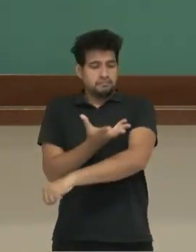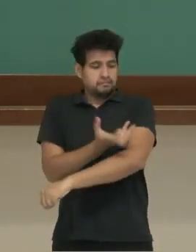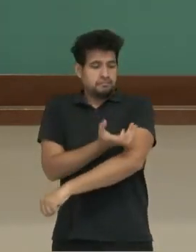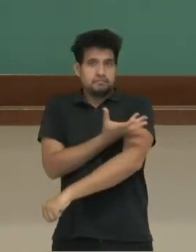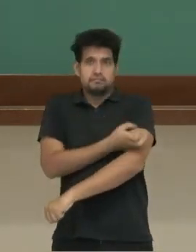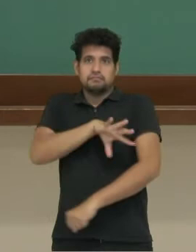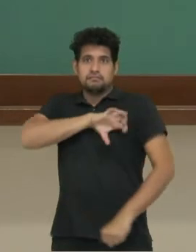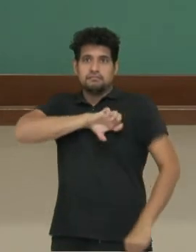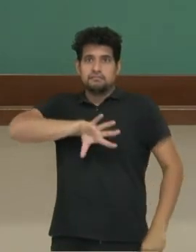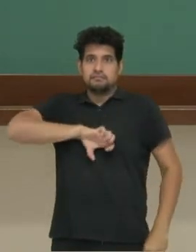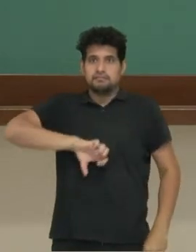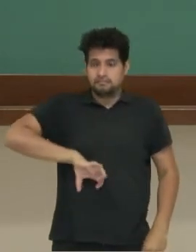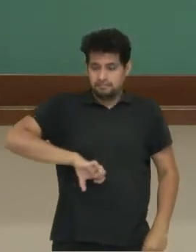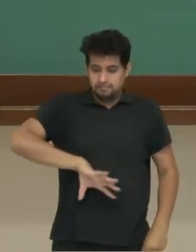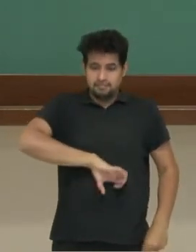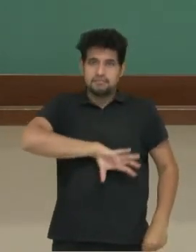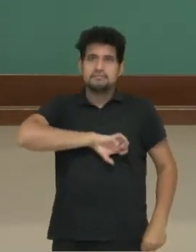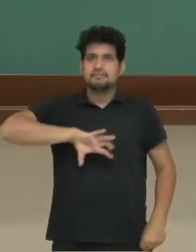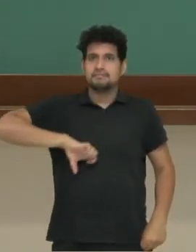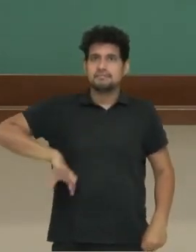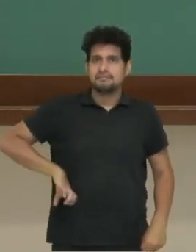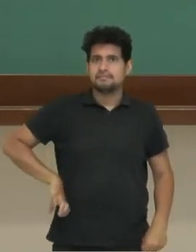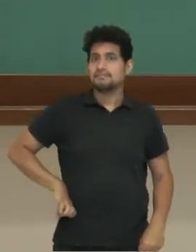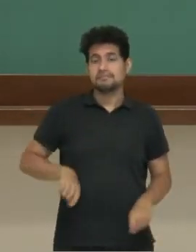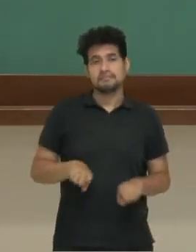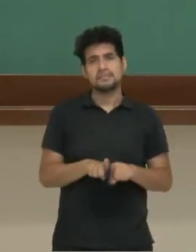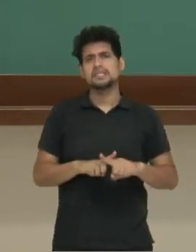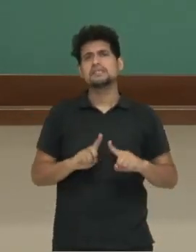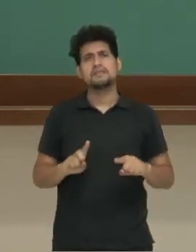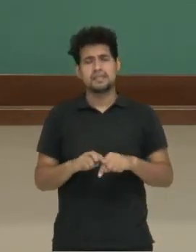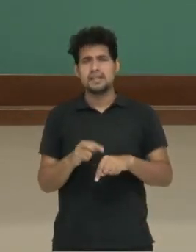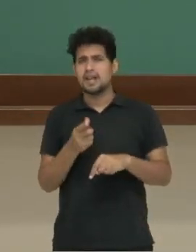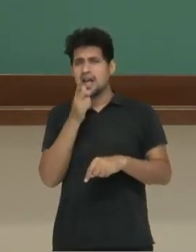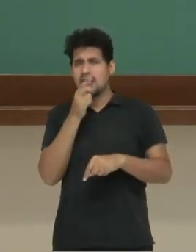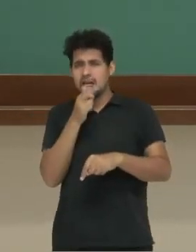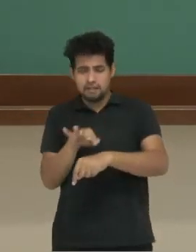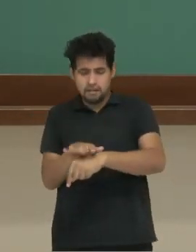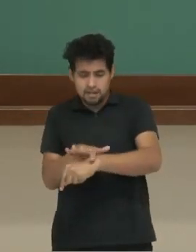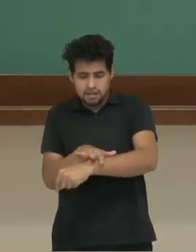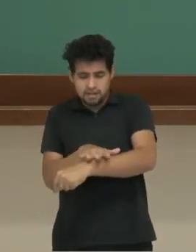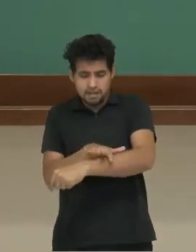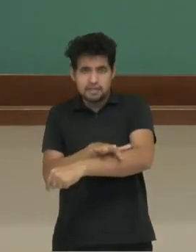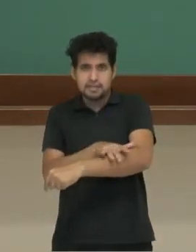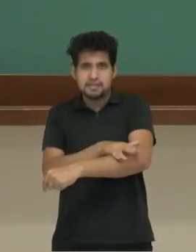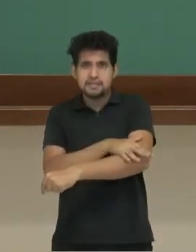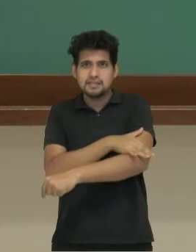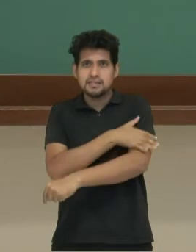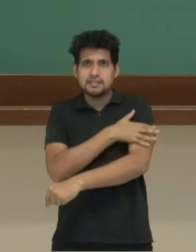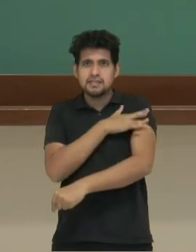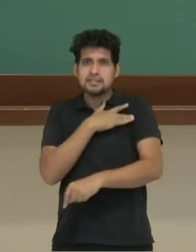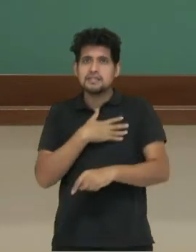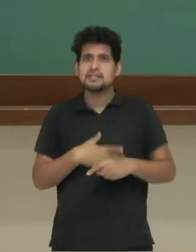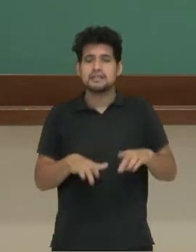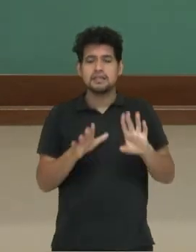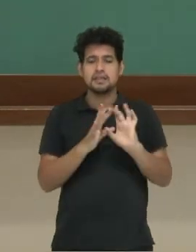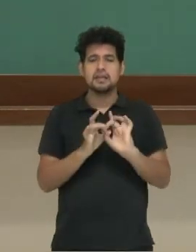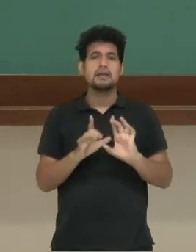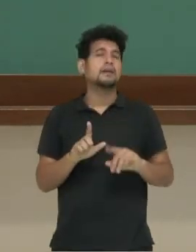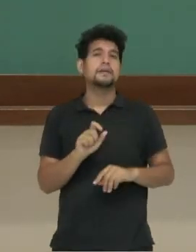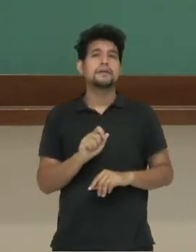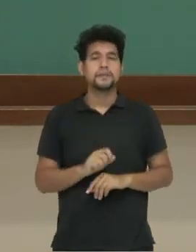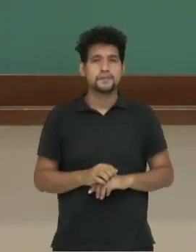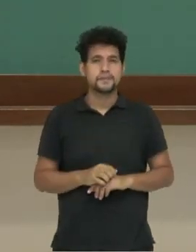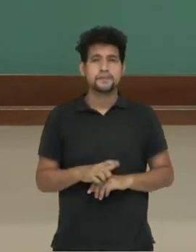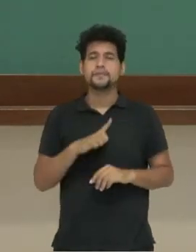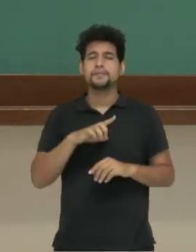eles vão ter, né, a pele fina, a pele úmida, vascularizada, e é o que vai justamente permitir